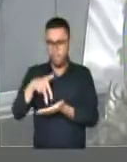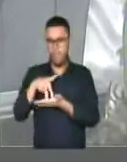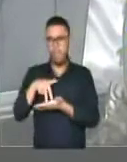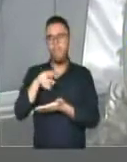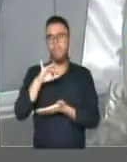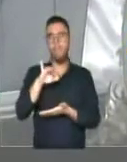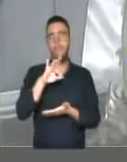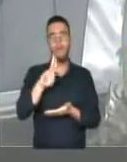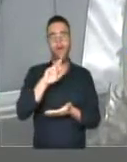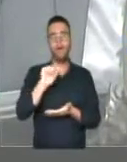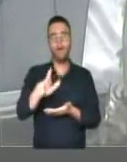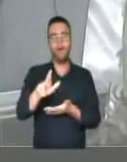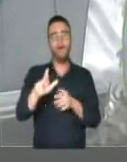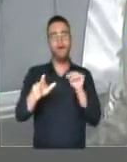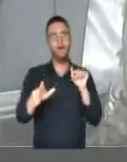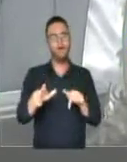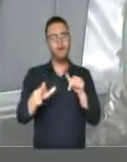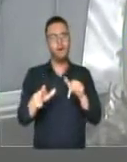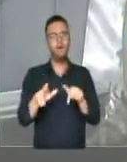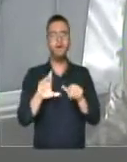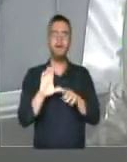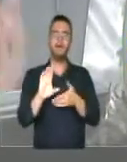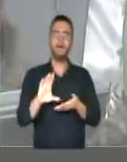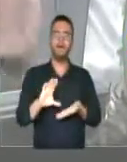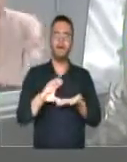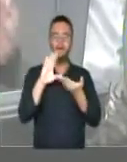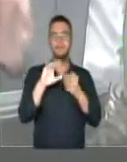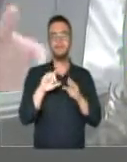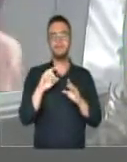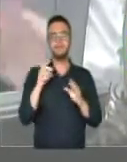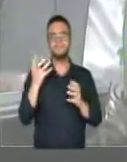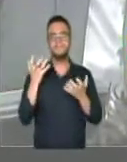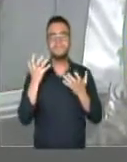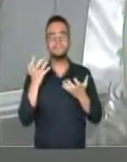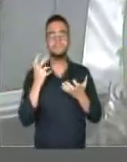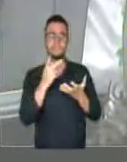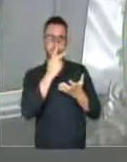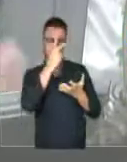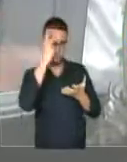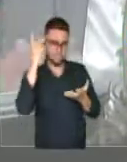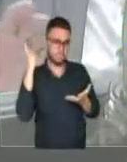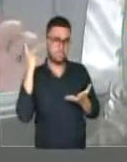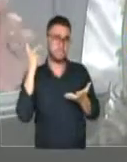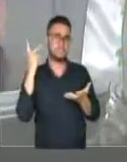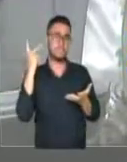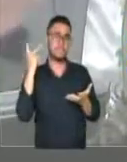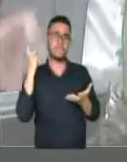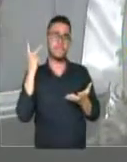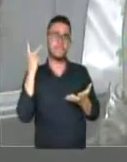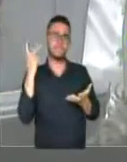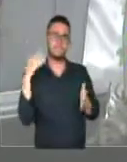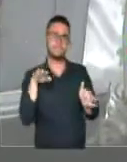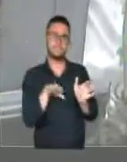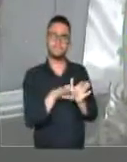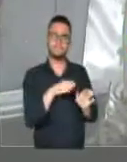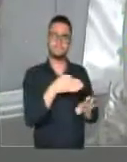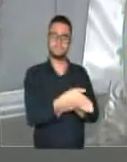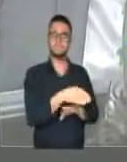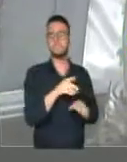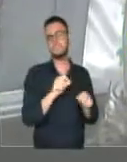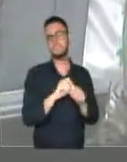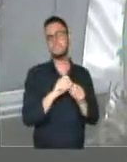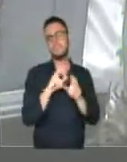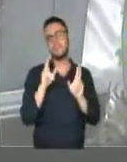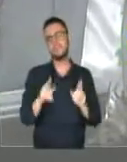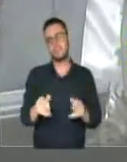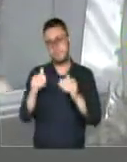comissão, para que aqueles que entram façam o que o seu mestre